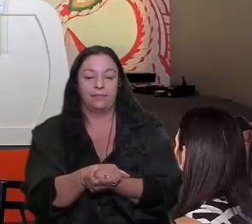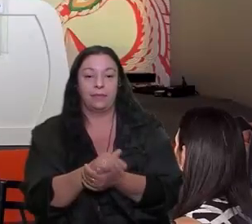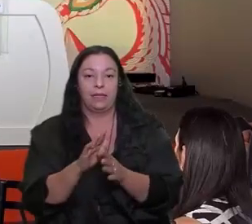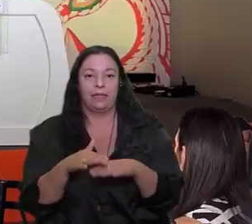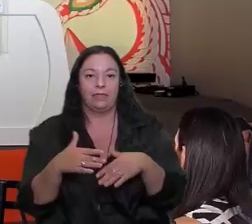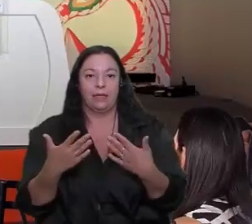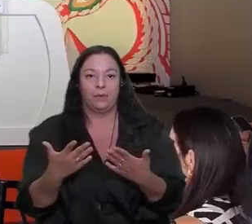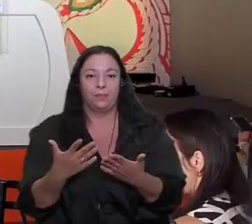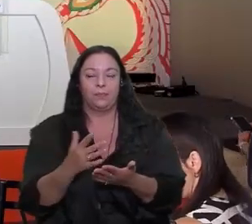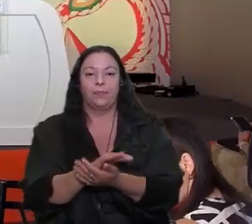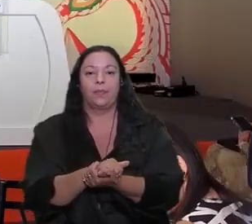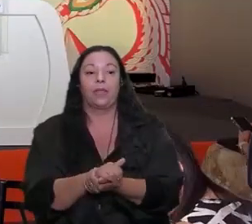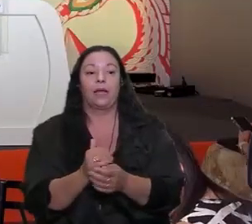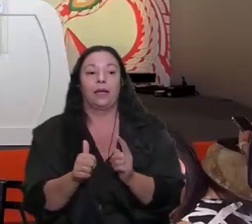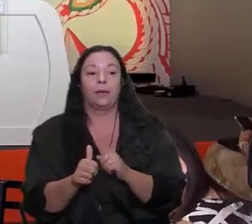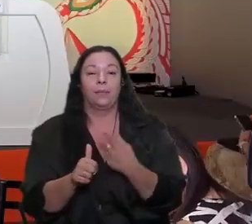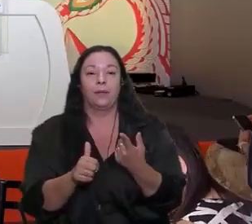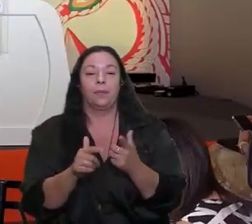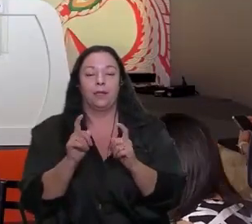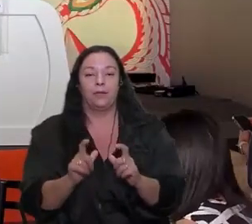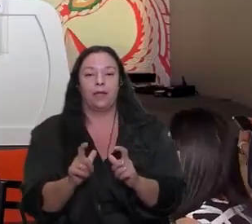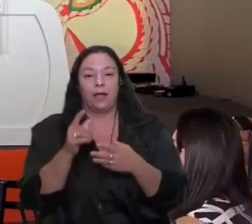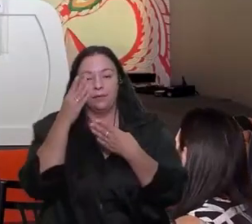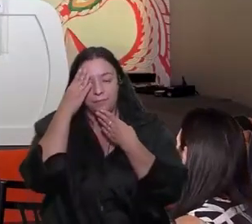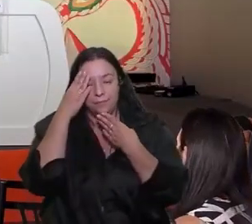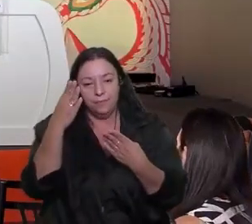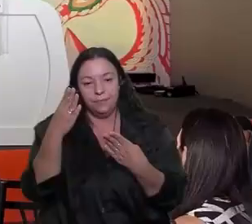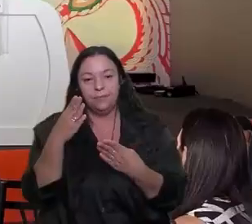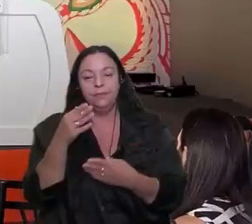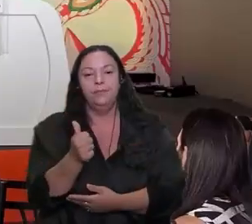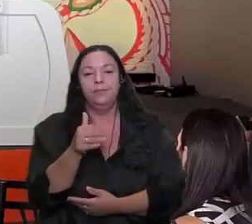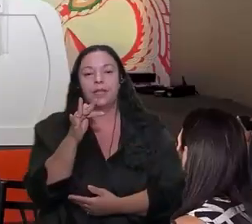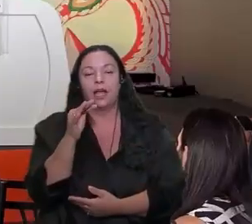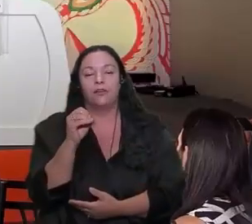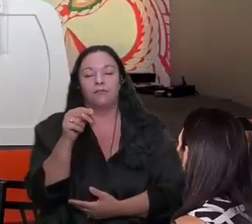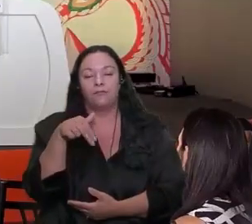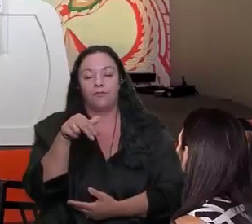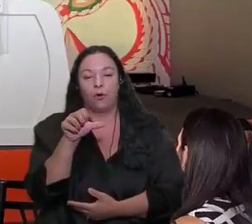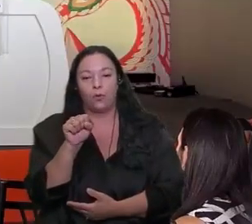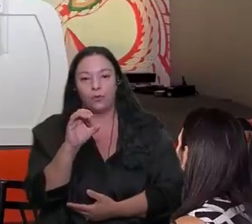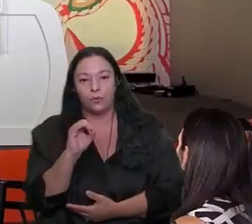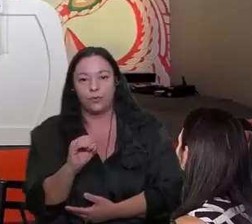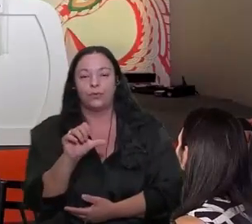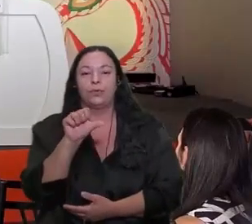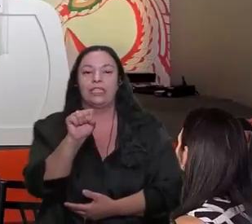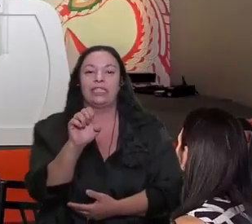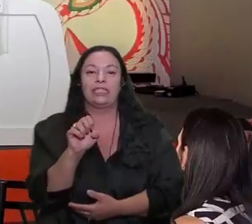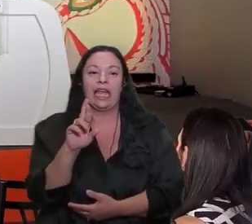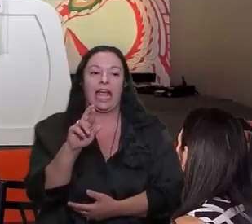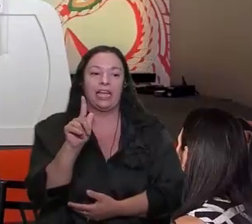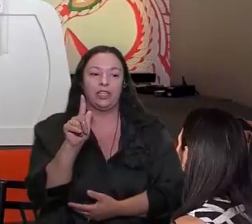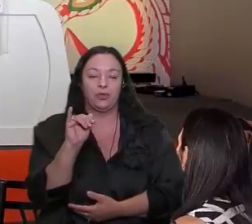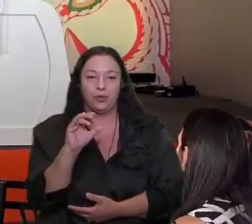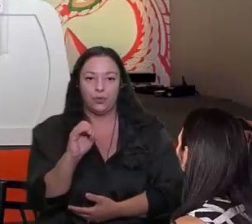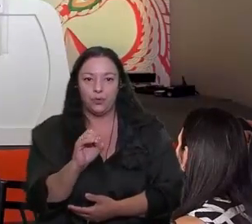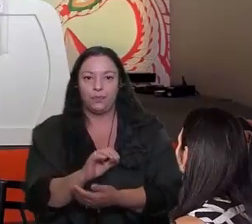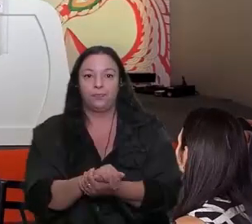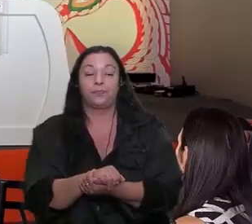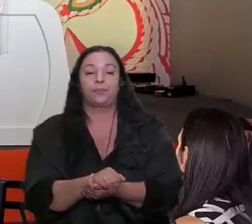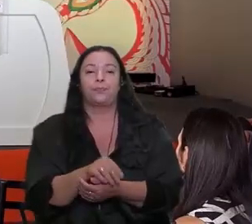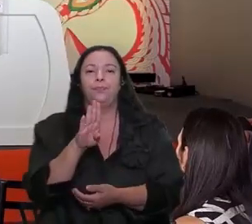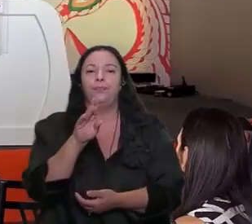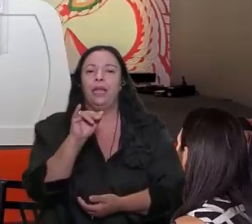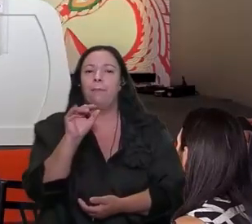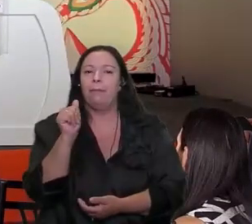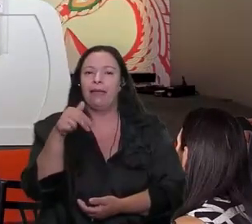cabeça. Ele traja camiseta de botões de mangas curtas rosa claro e leva no pescoço o crachá dos participantes do evento. A